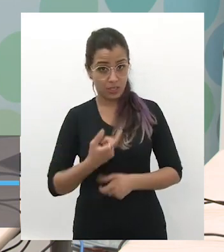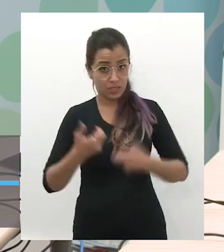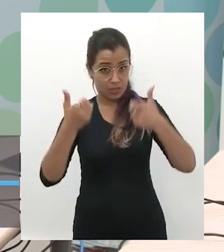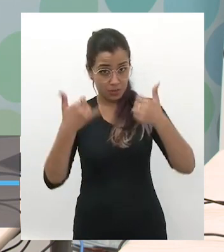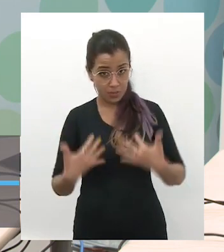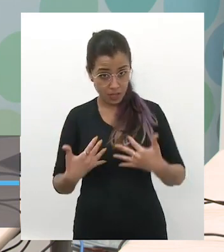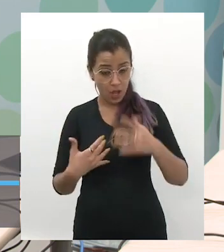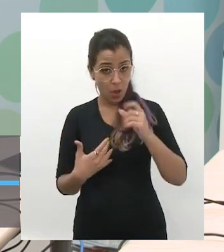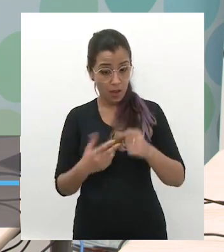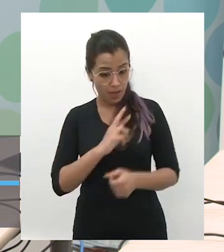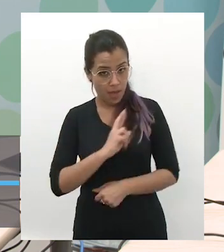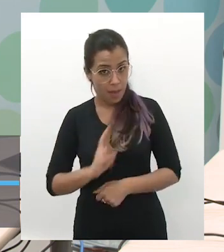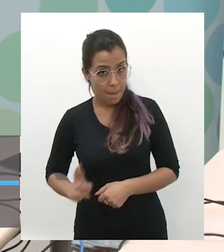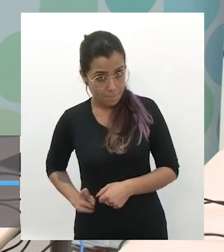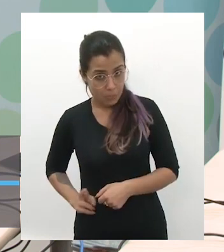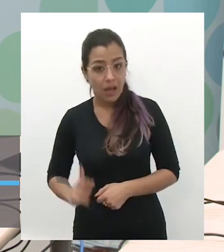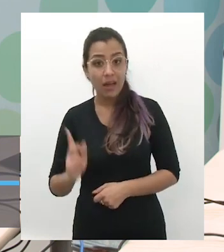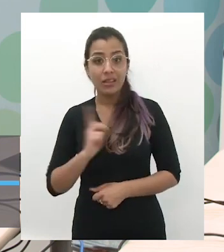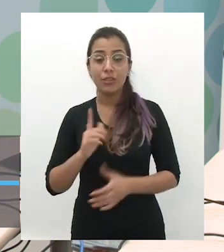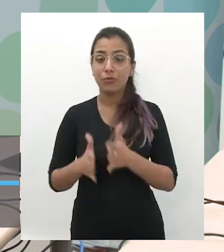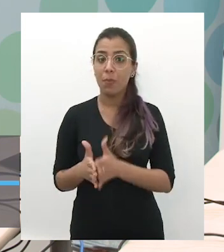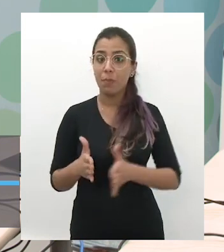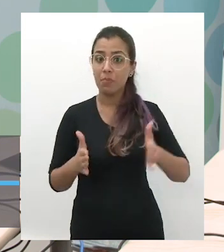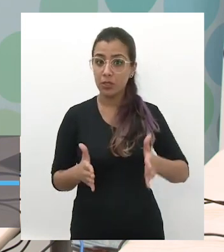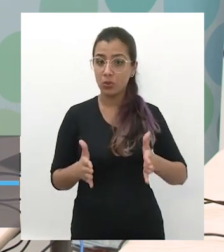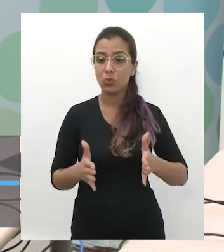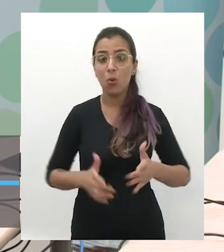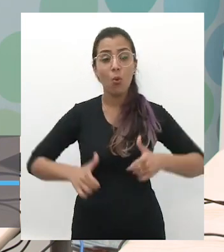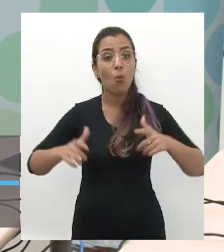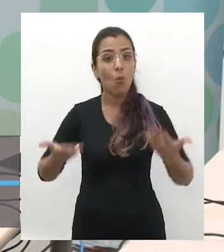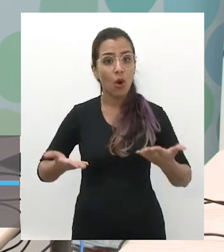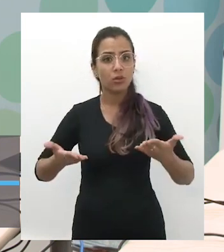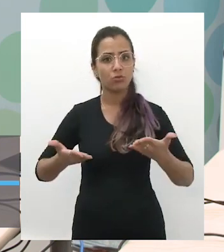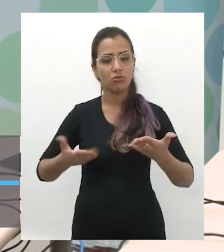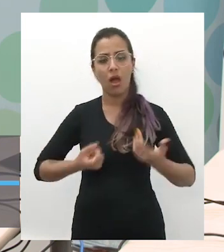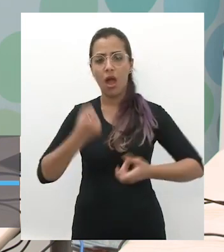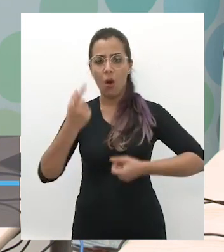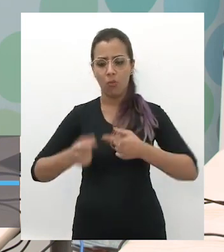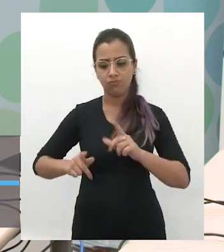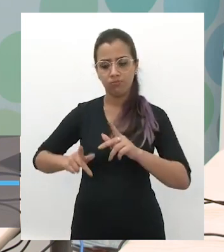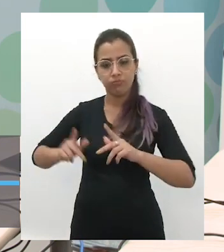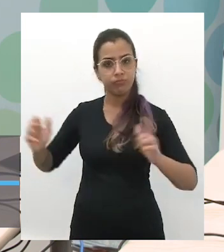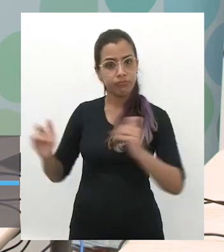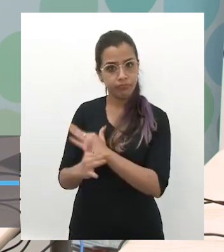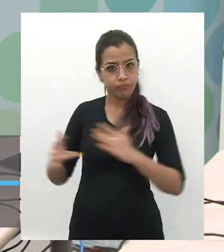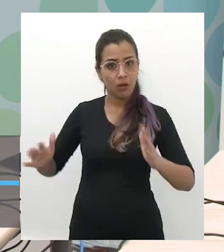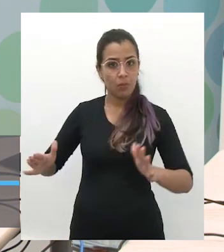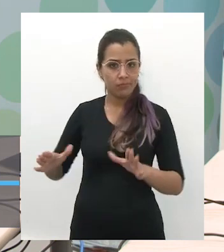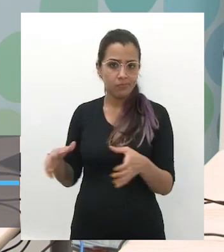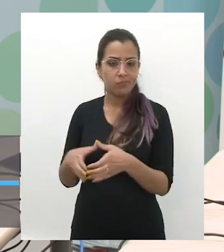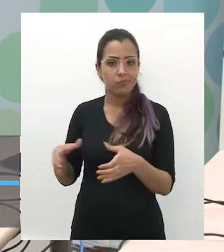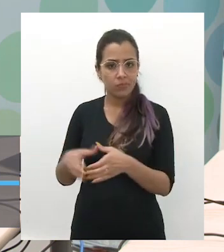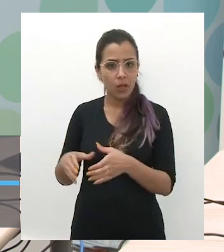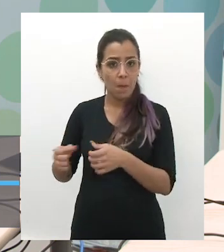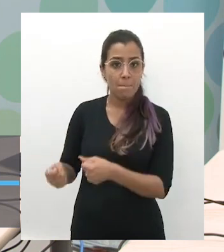na república foi um período onde os plebeus conquistaram algum poder político e